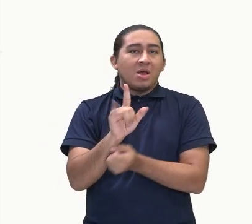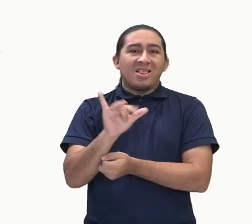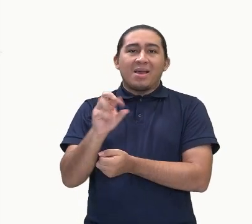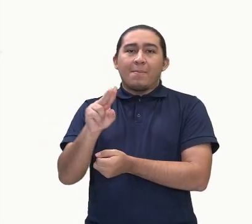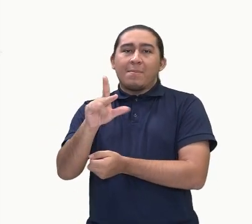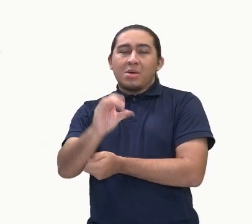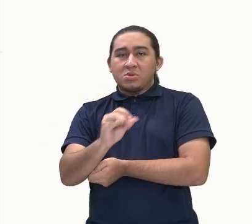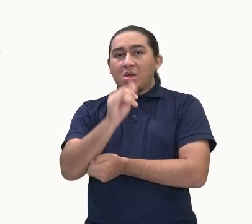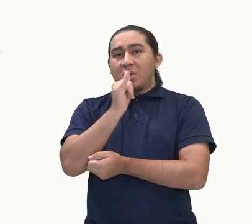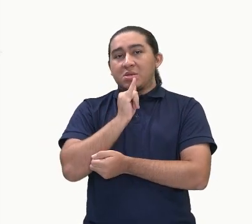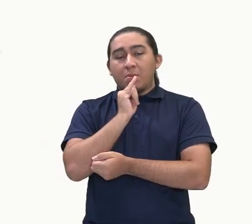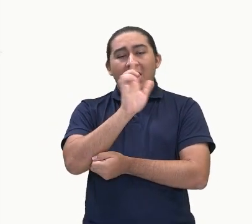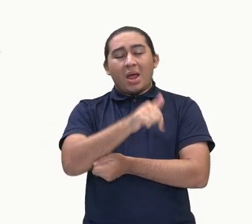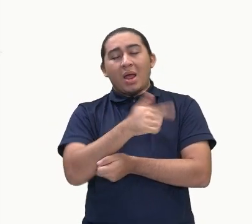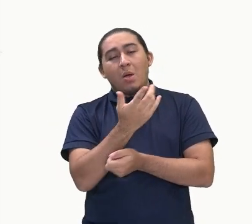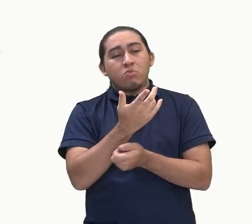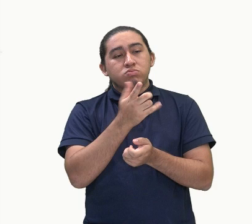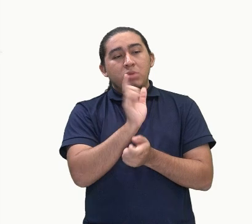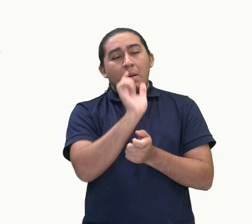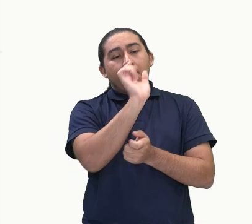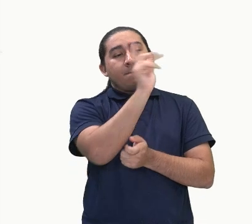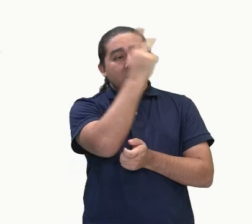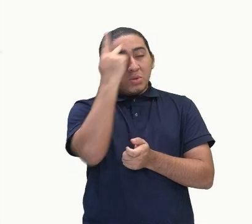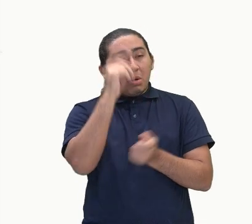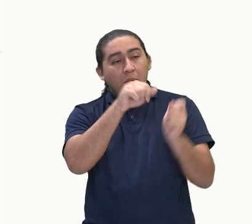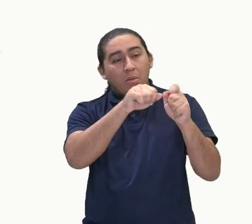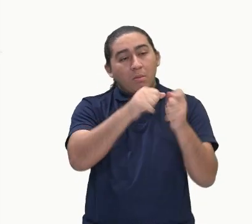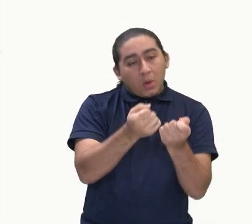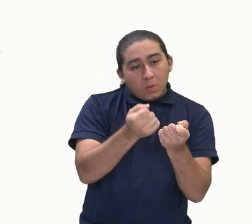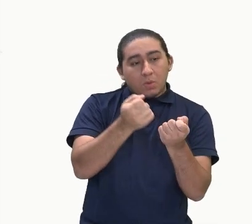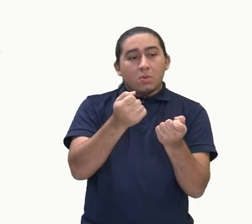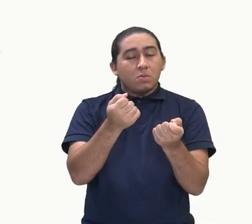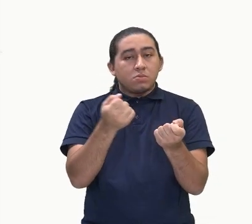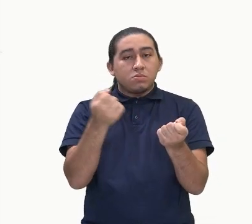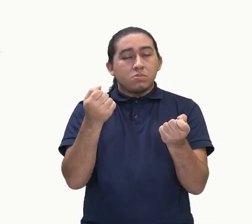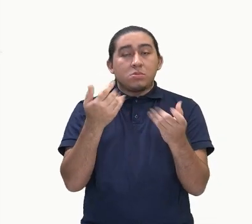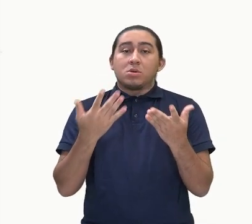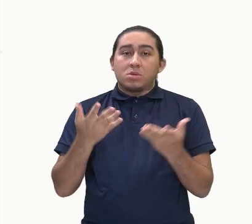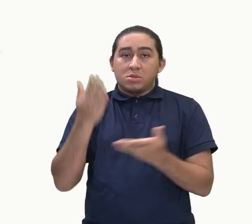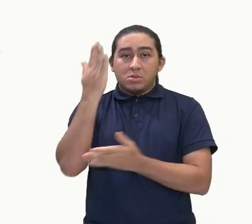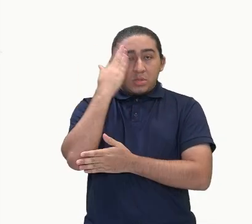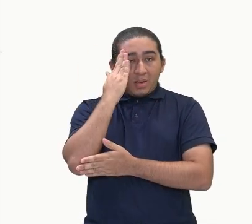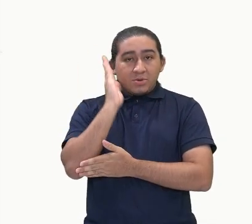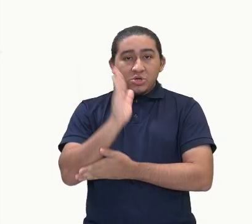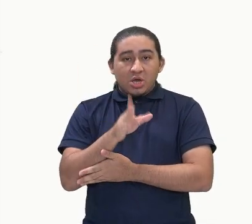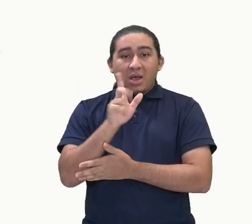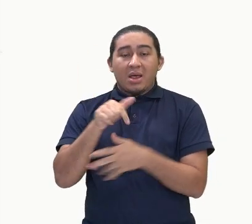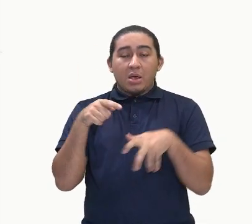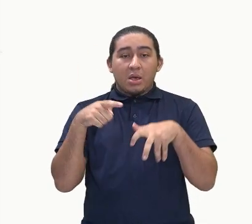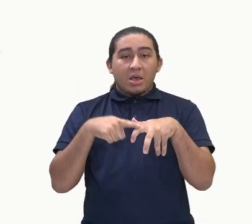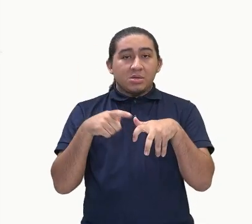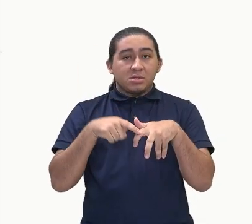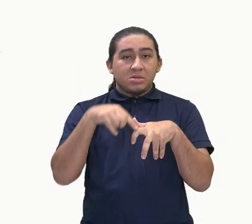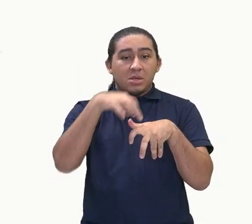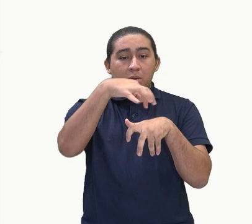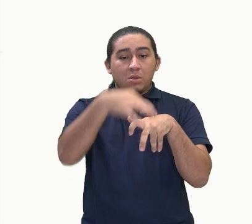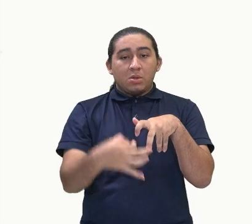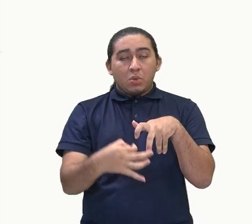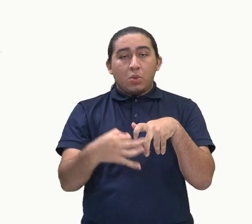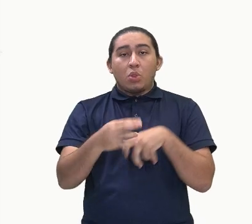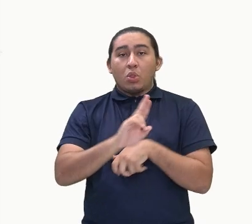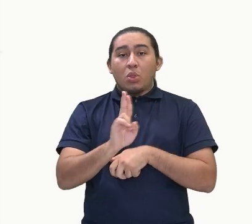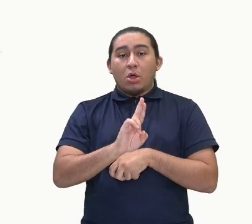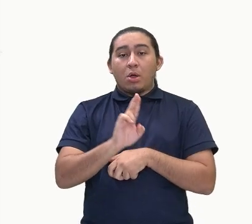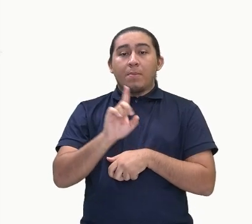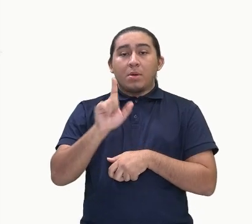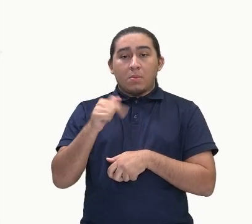atleta tal rompeu o ligamento durante a partida. Então você já sabe que é essa região aí, ó, conhecida